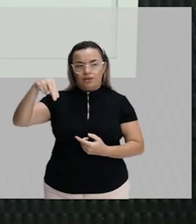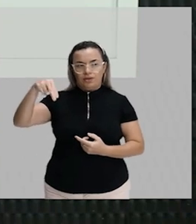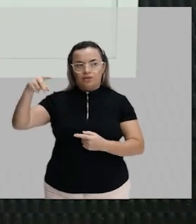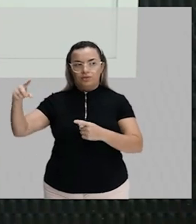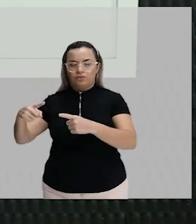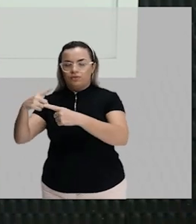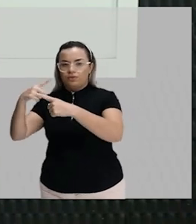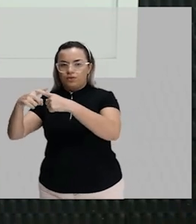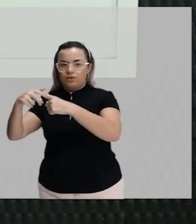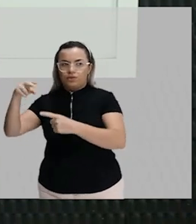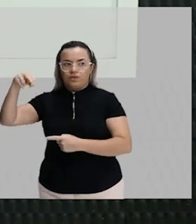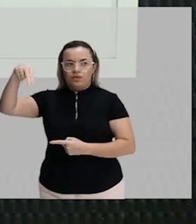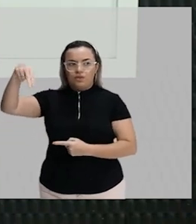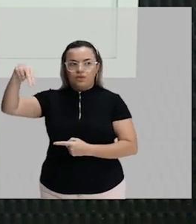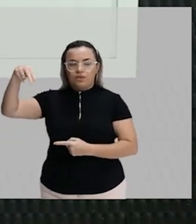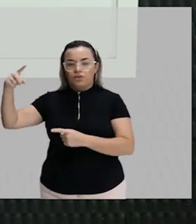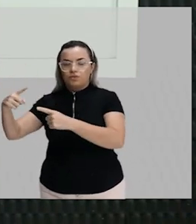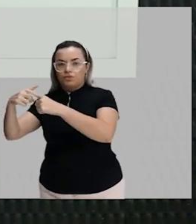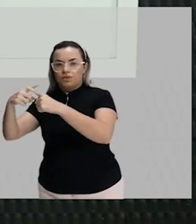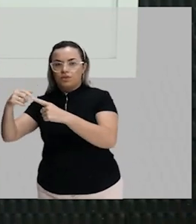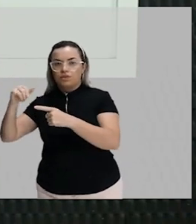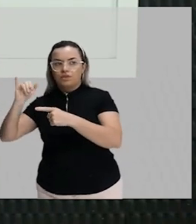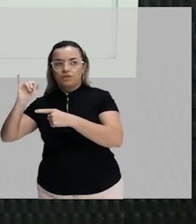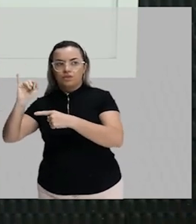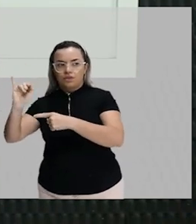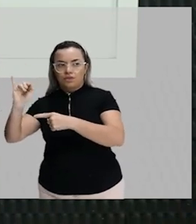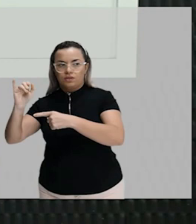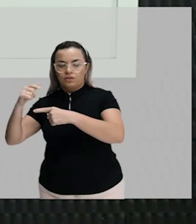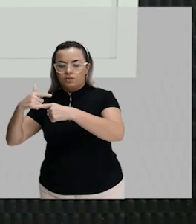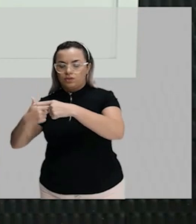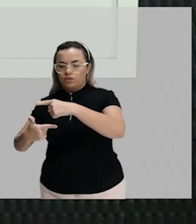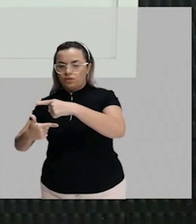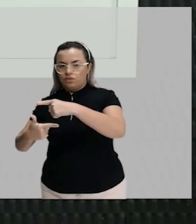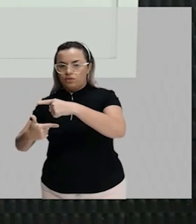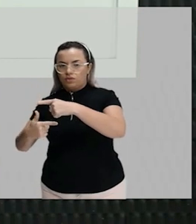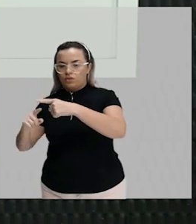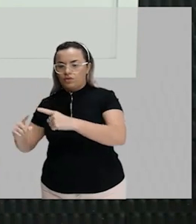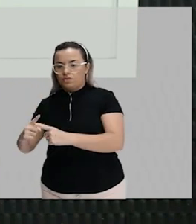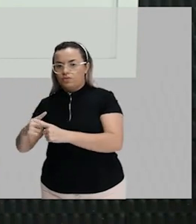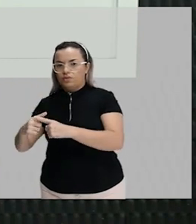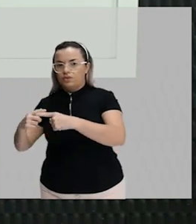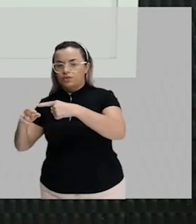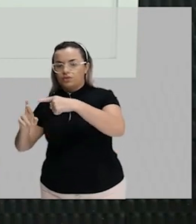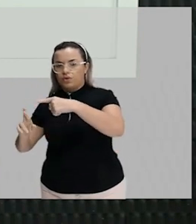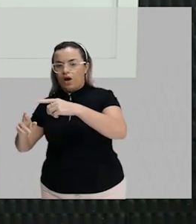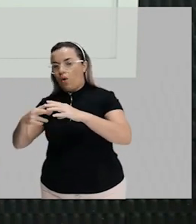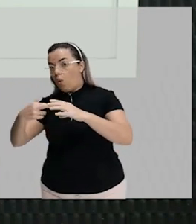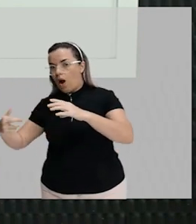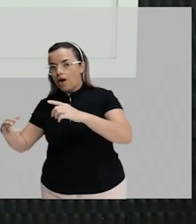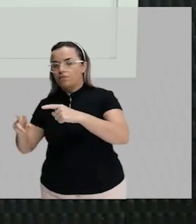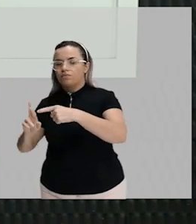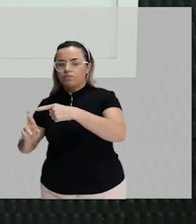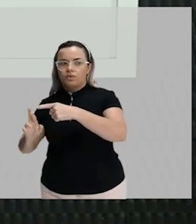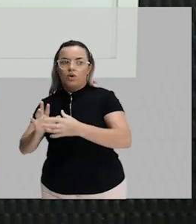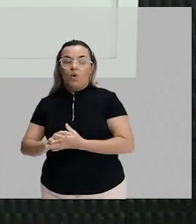é rizão é o raio né ou ele é dado pelo seguinte ó